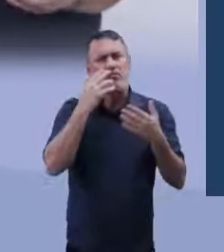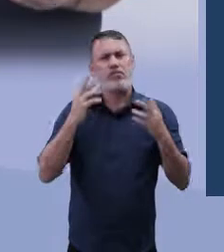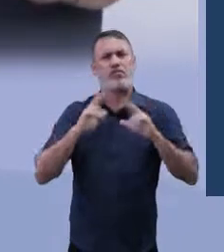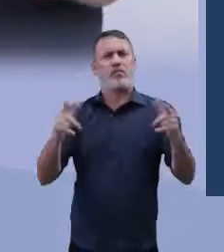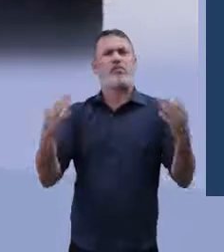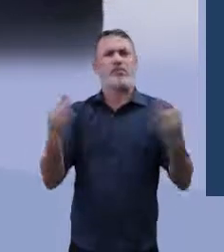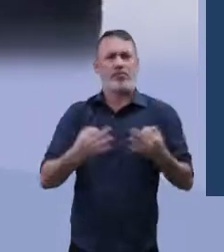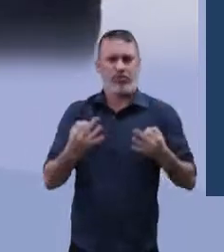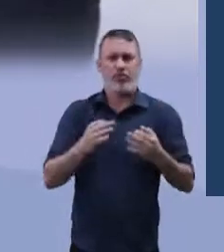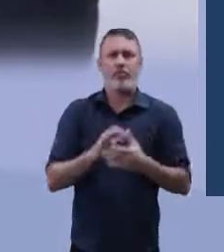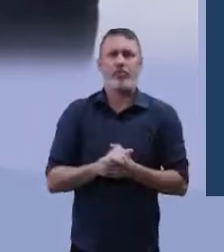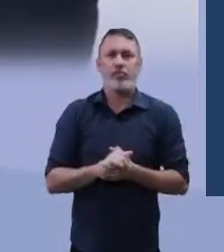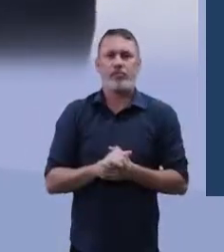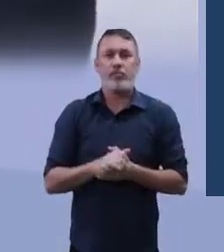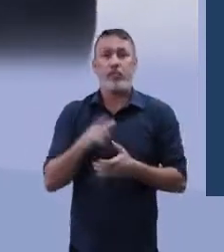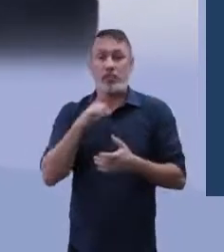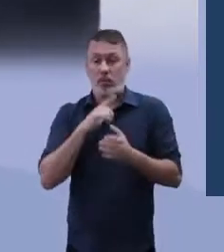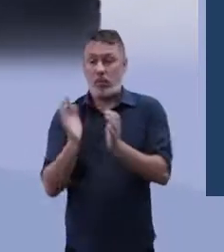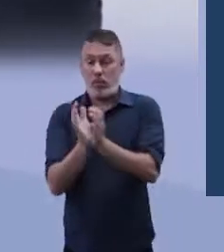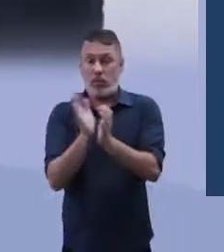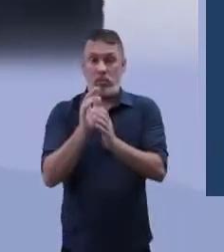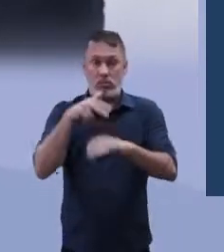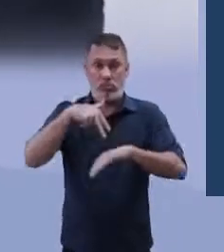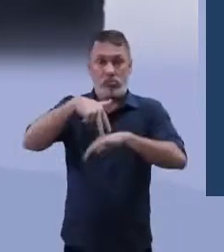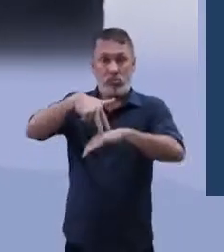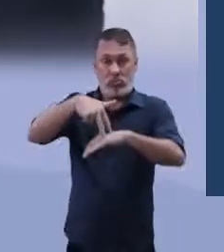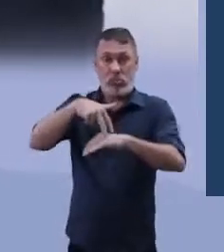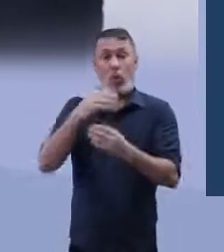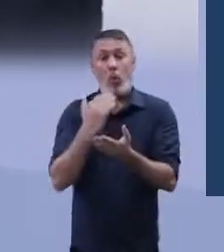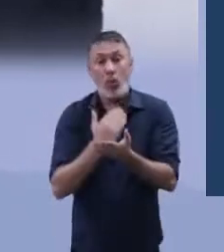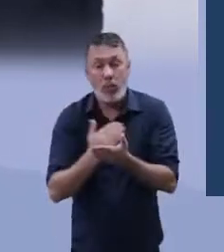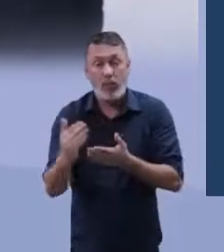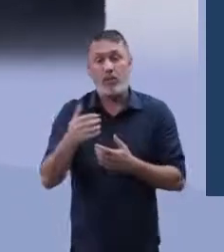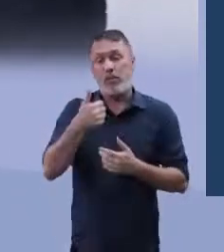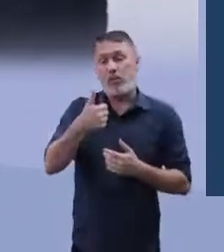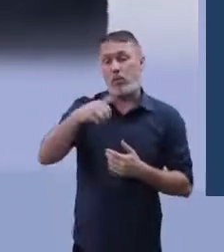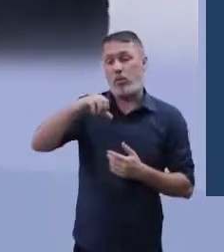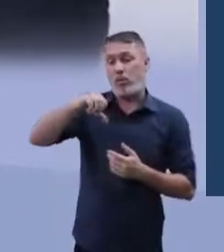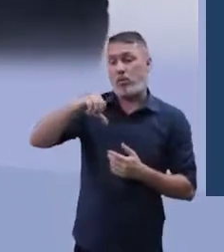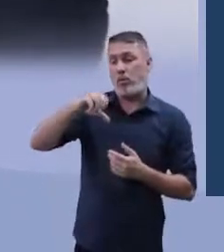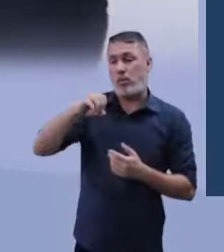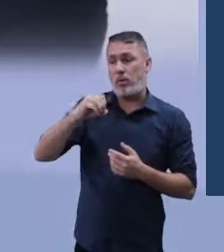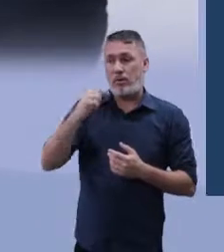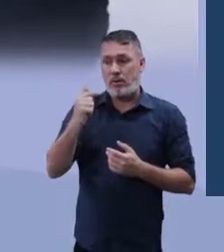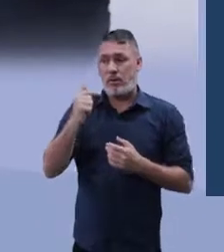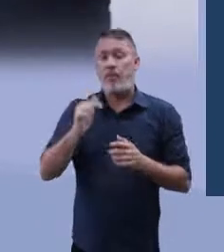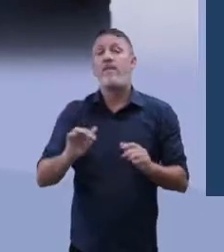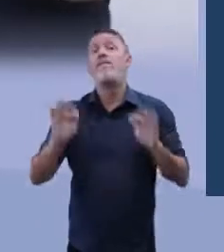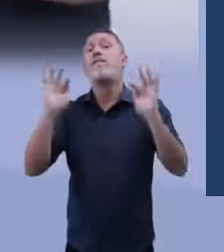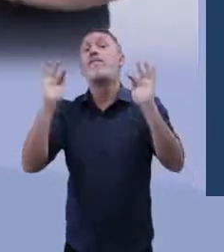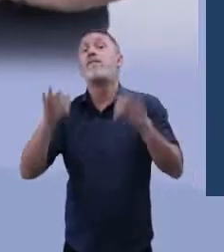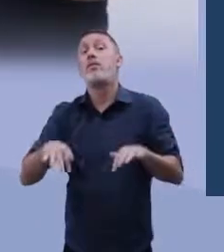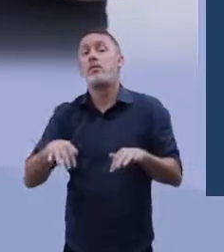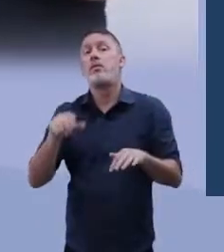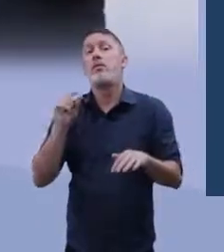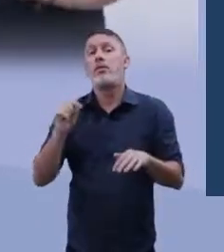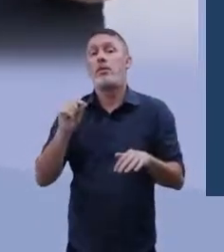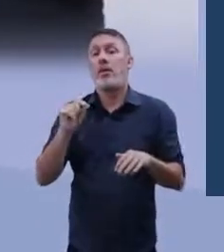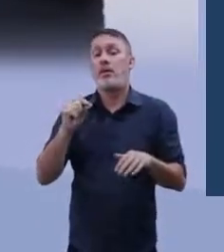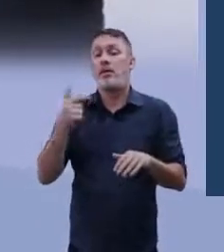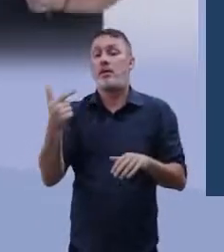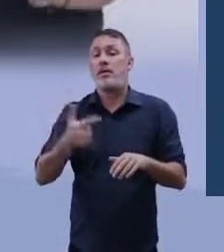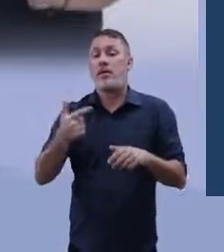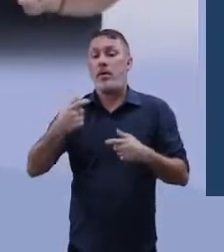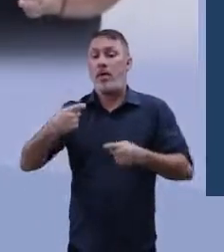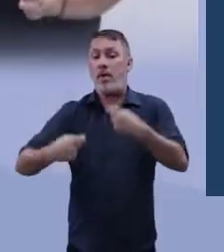muito inovadora. A vanguarda ocorrerá a partir de 1907 e terminará